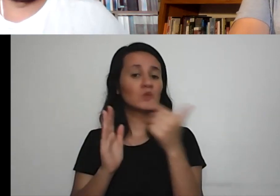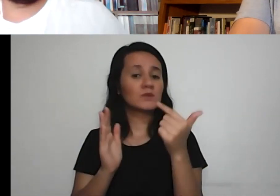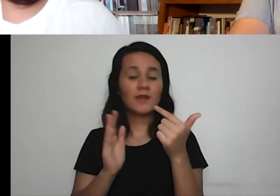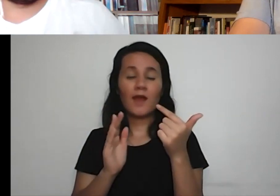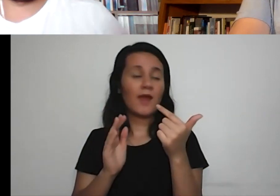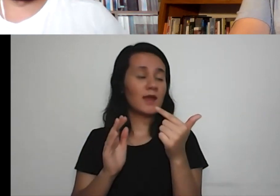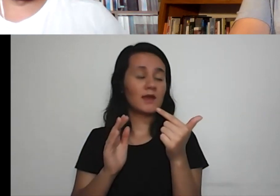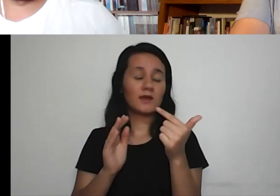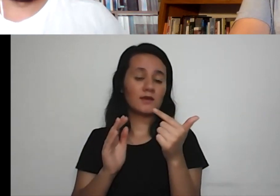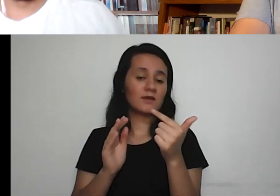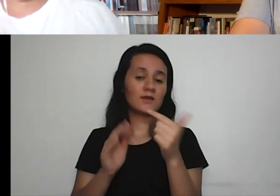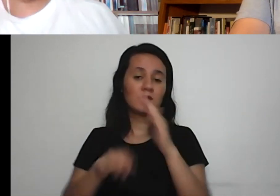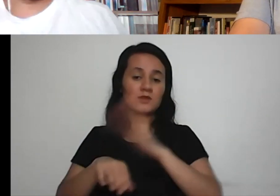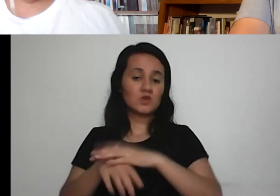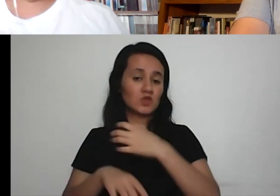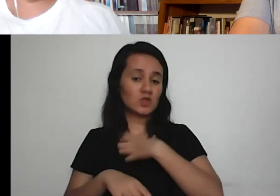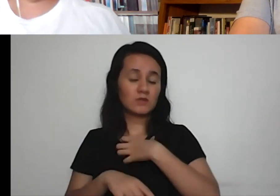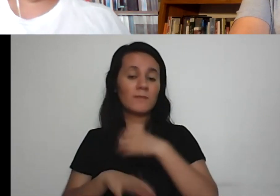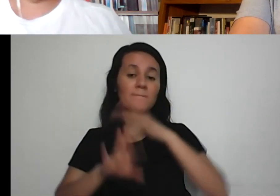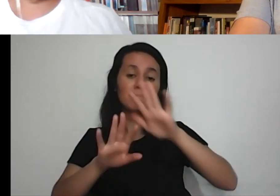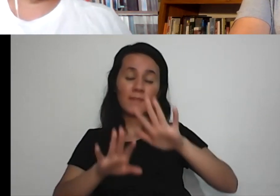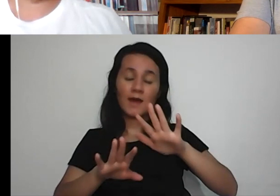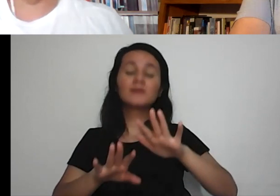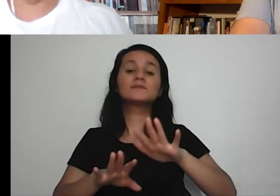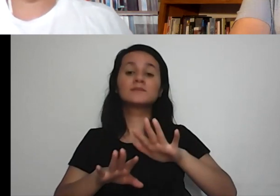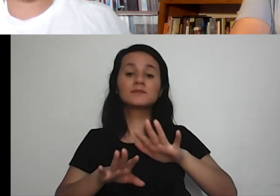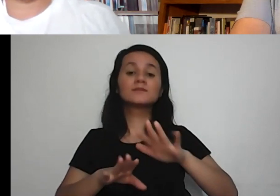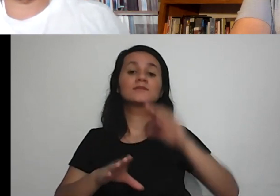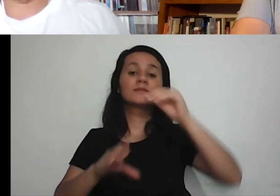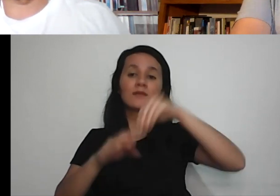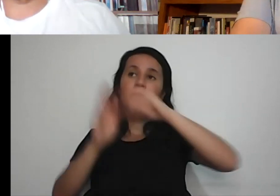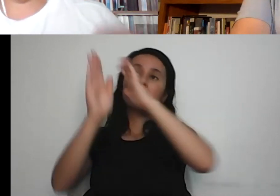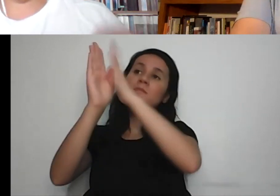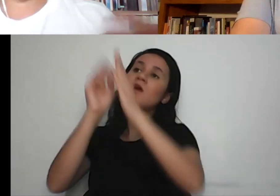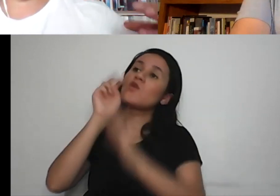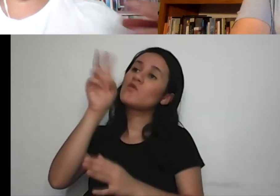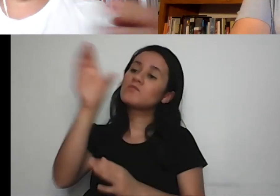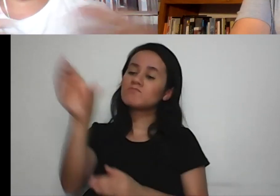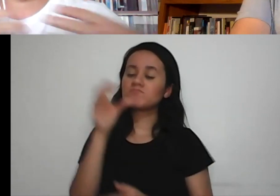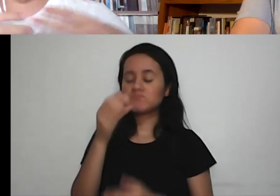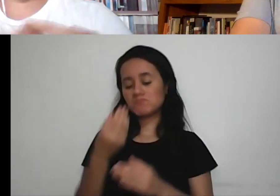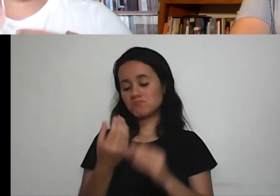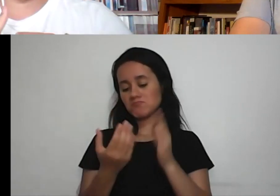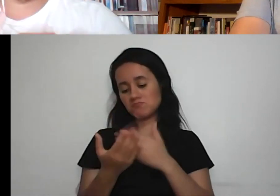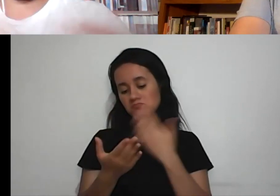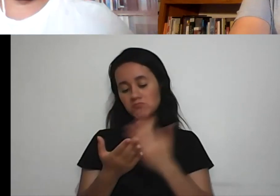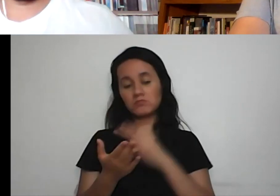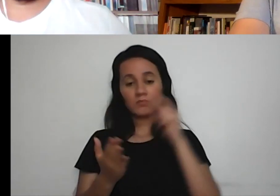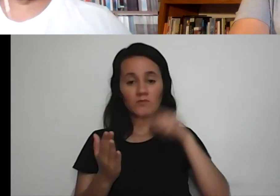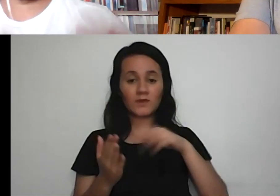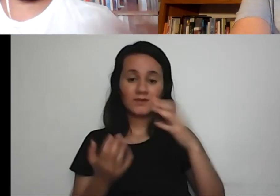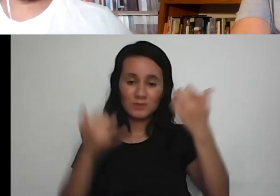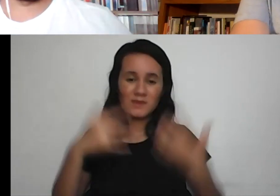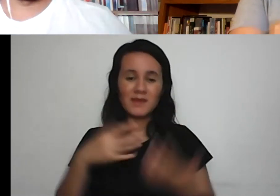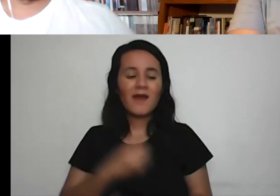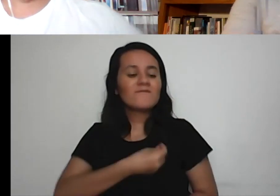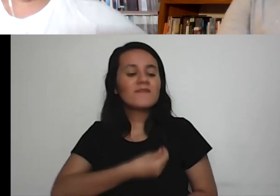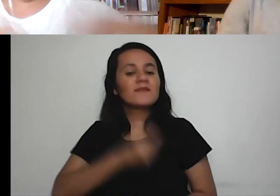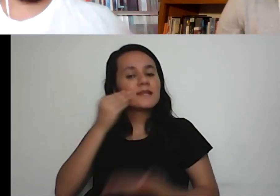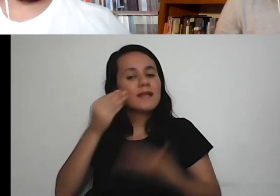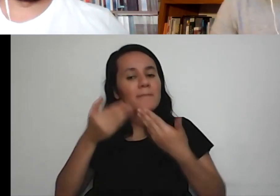né, dessas assim, mas era uma coisa que estava na estante e eu peguei. Então, quando a gente fala de deixar a biblioteca viva, né,